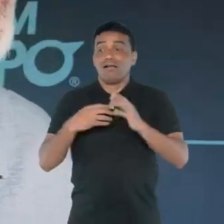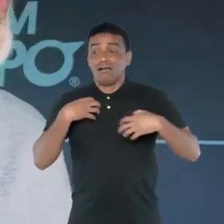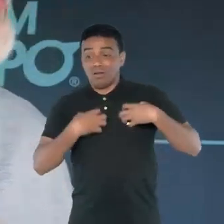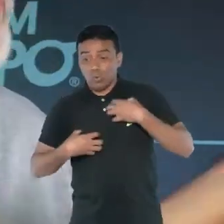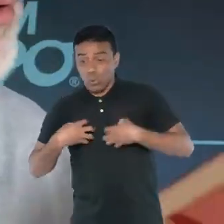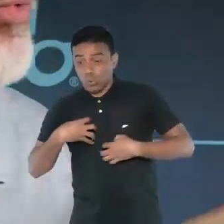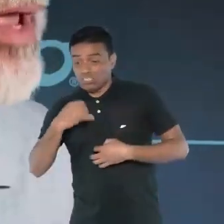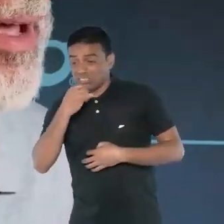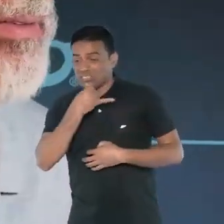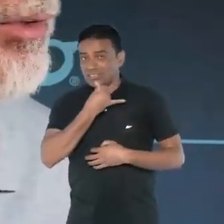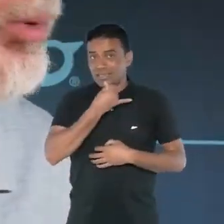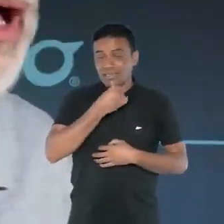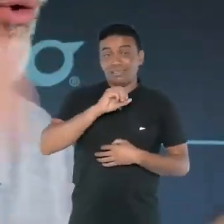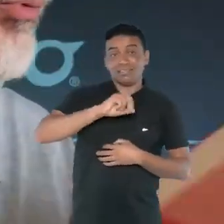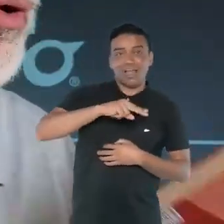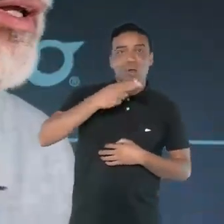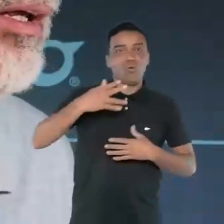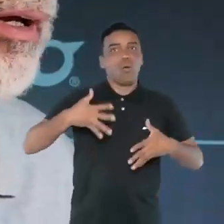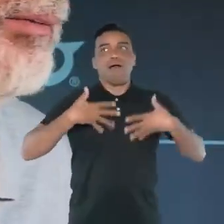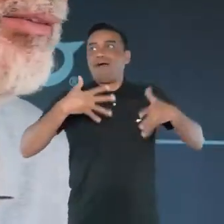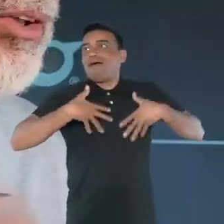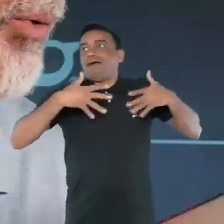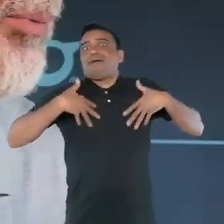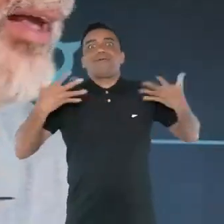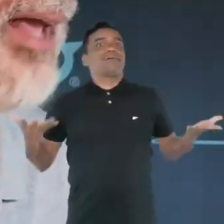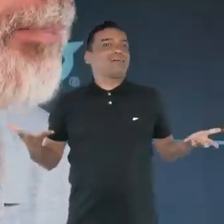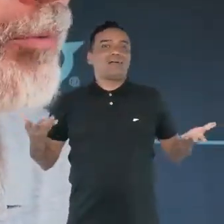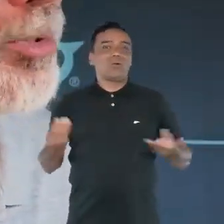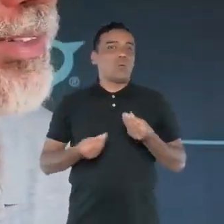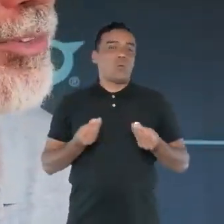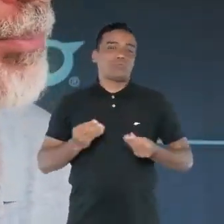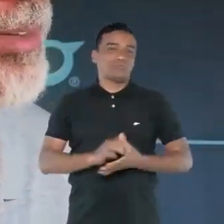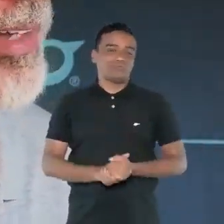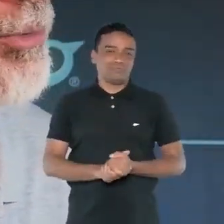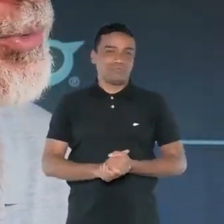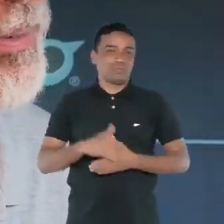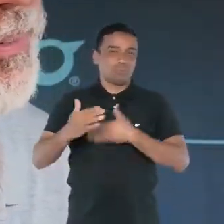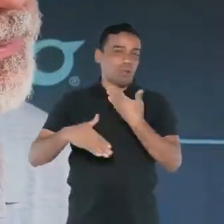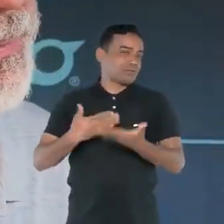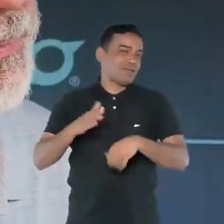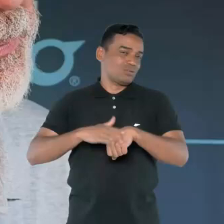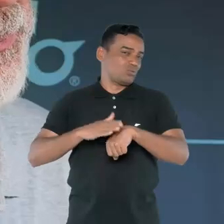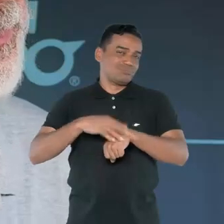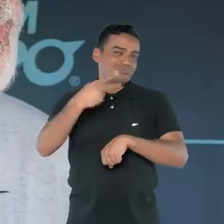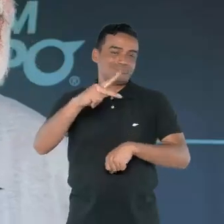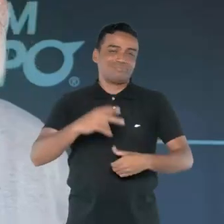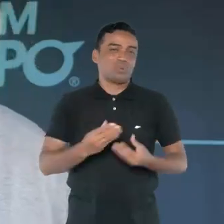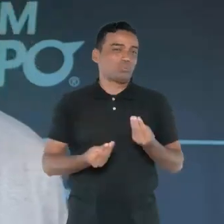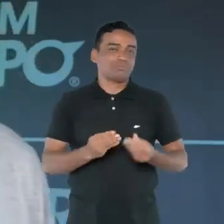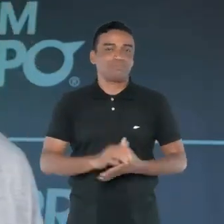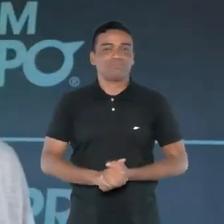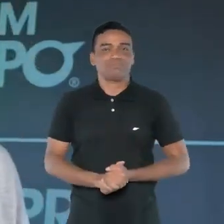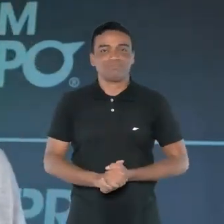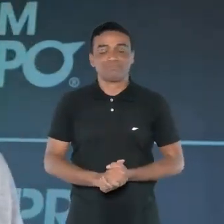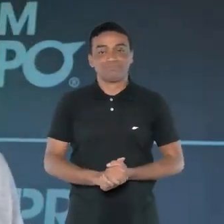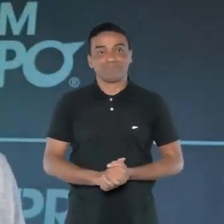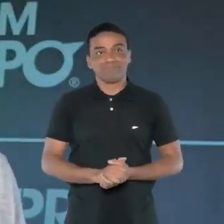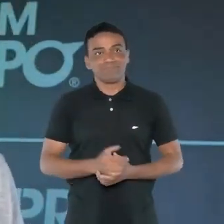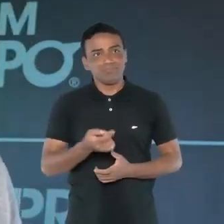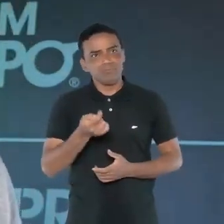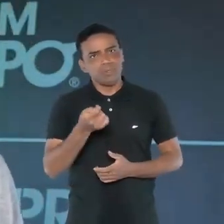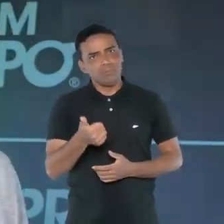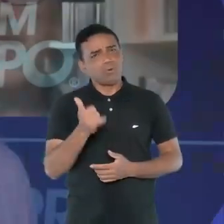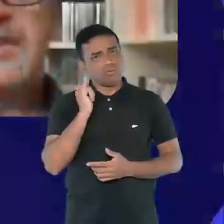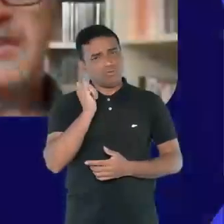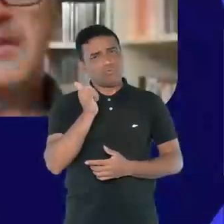tristeza, ou também no êxito e na euforia? Como é que é para você esse processo? Bem, há pouco